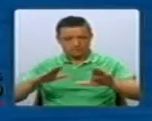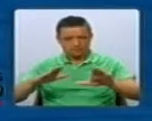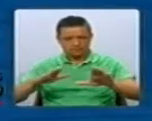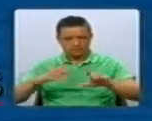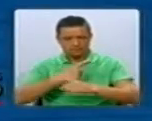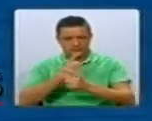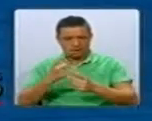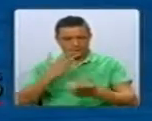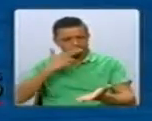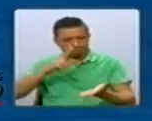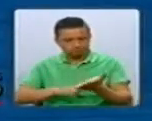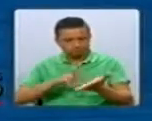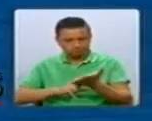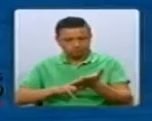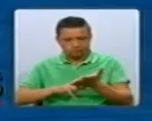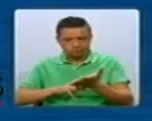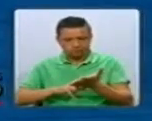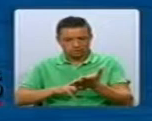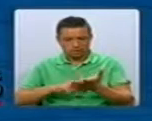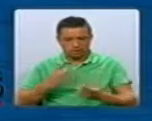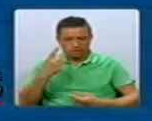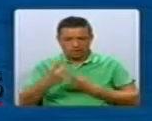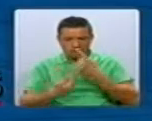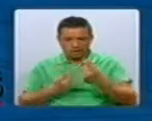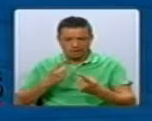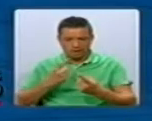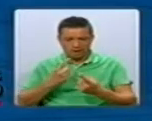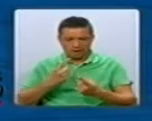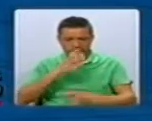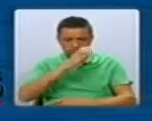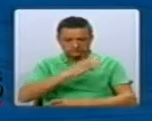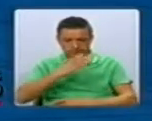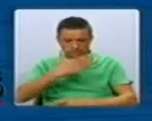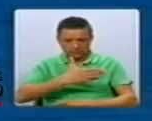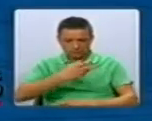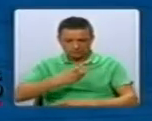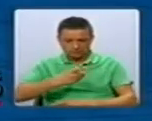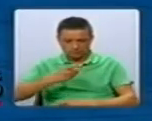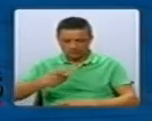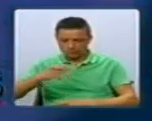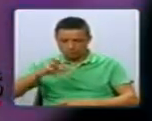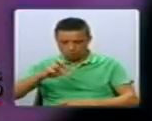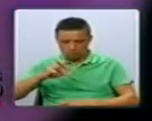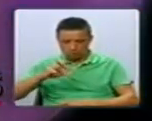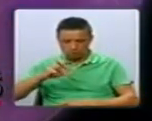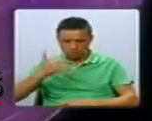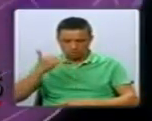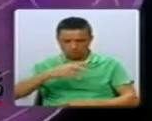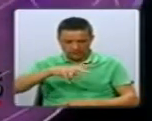radioativa, porque é mesmo esse o termo. É algo que os cientistas já conhecem desde 1998, quando uma sonda da